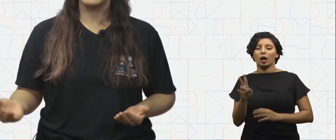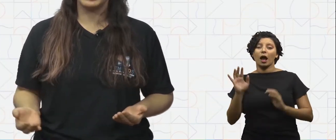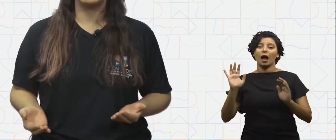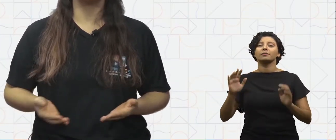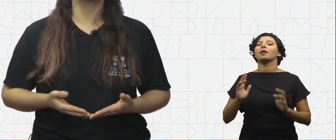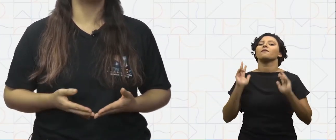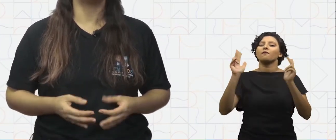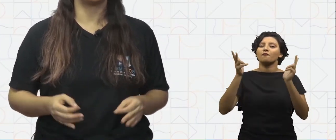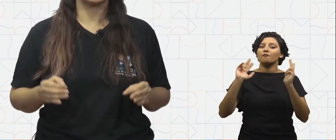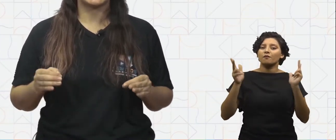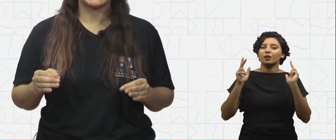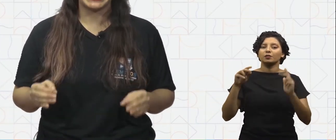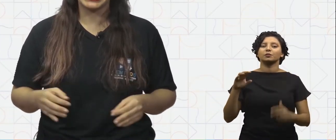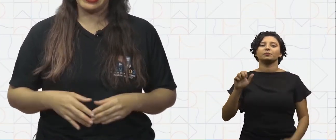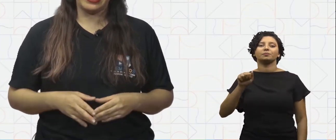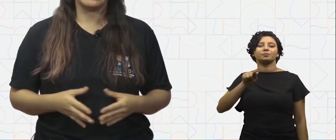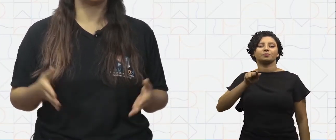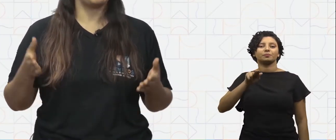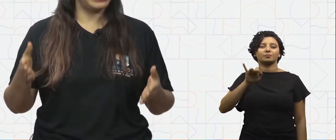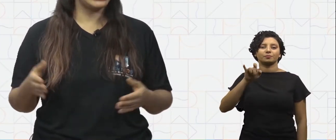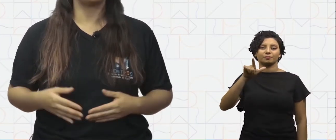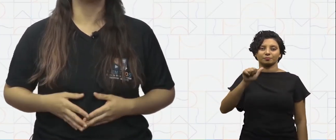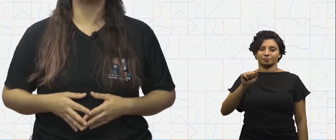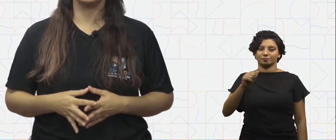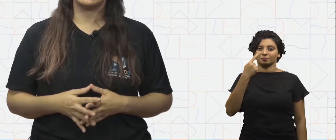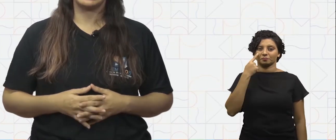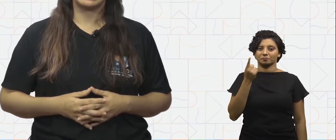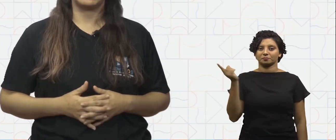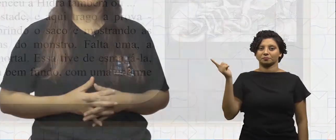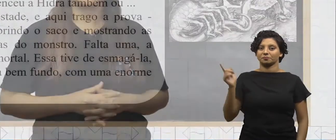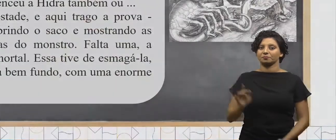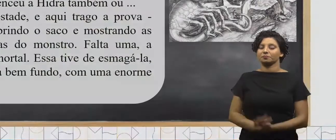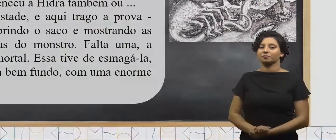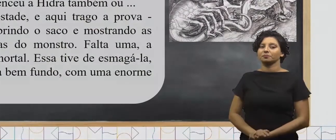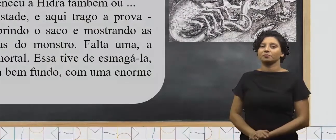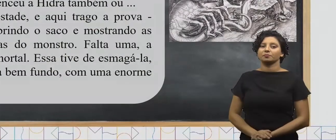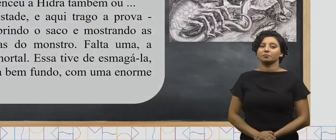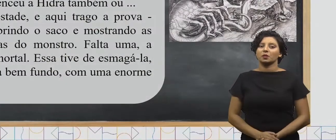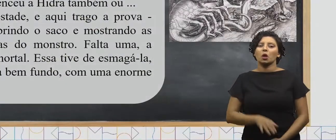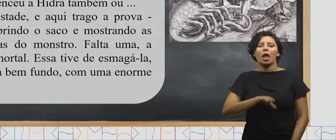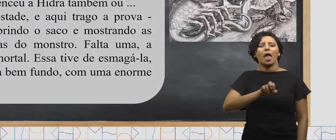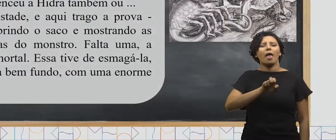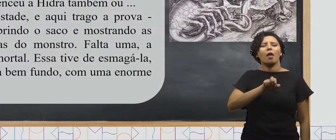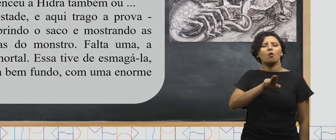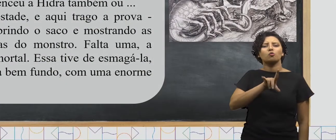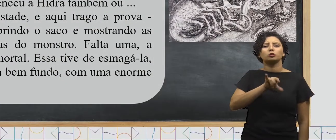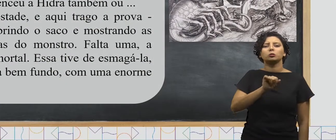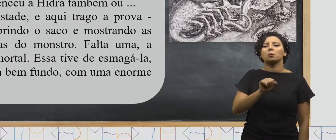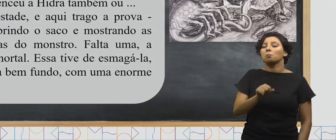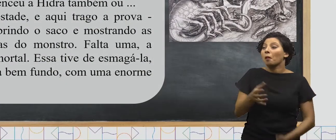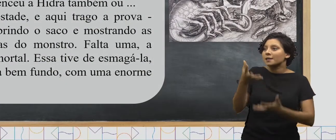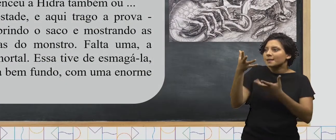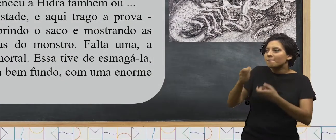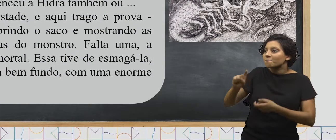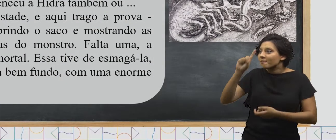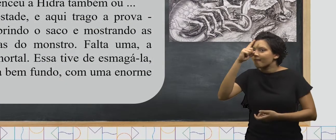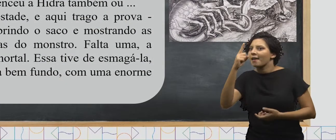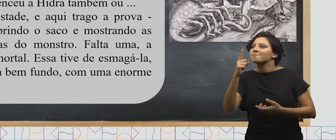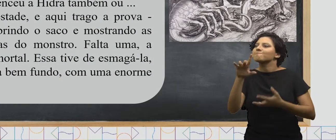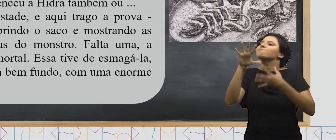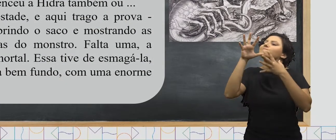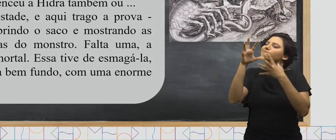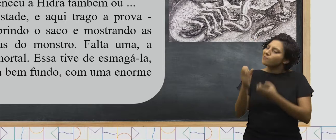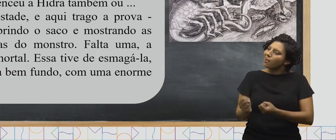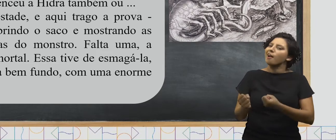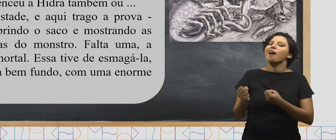das aventuras do herói Aquiles. Preste bastante atenção. Euristeu aprovara